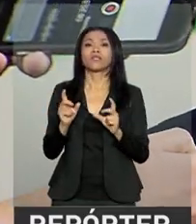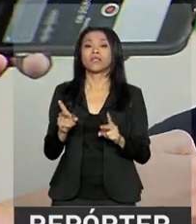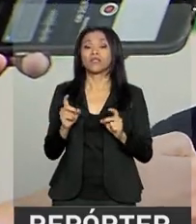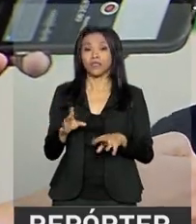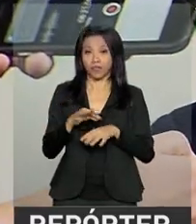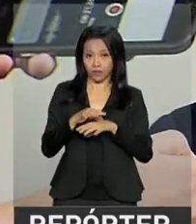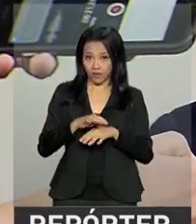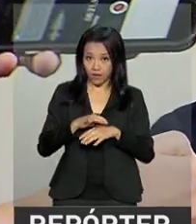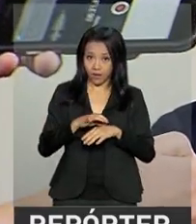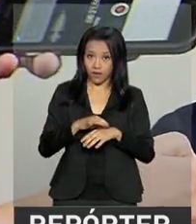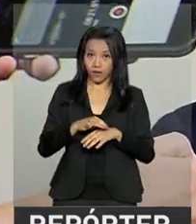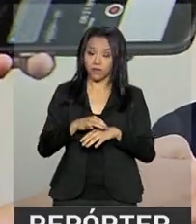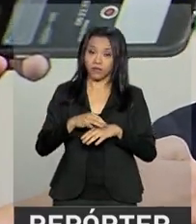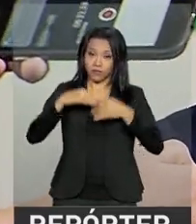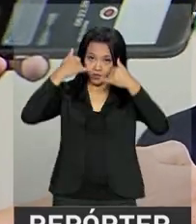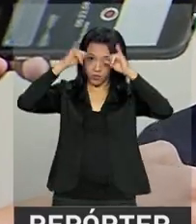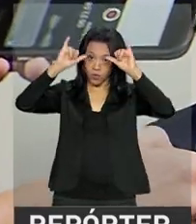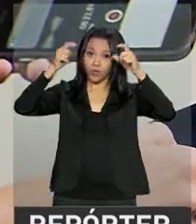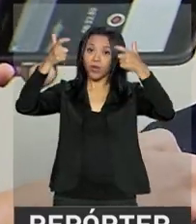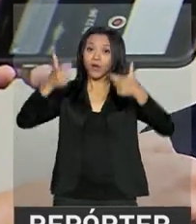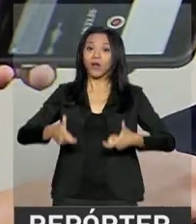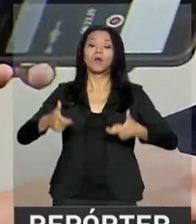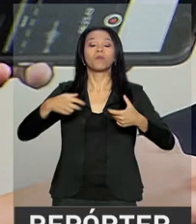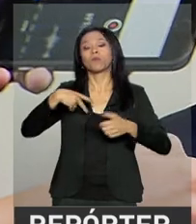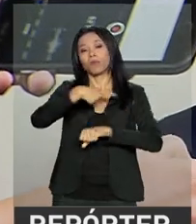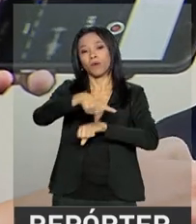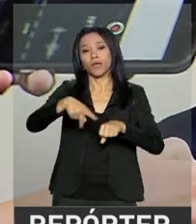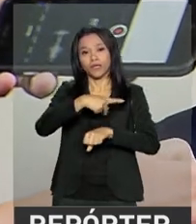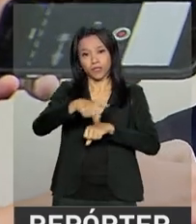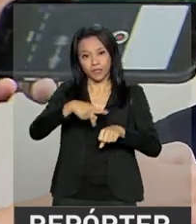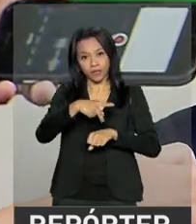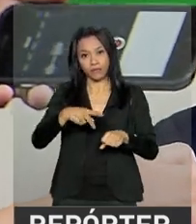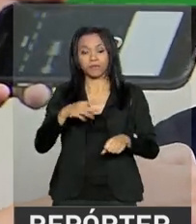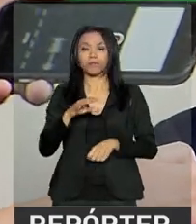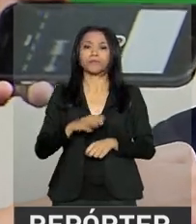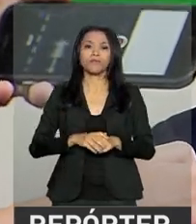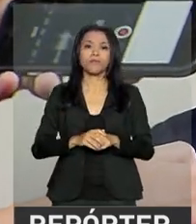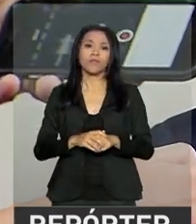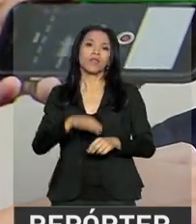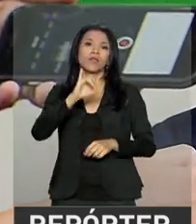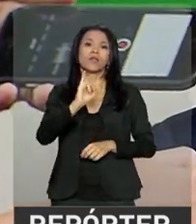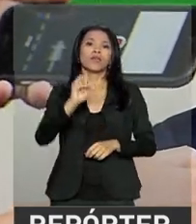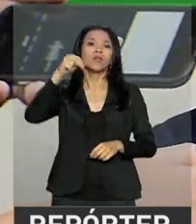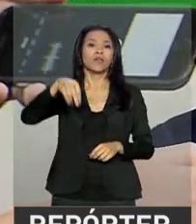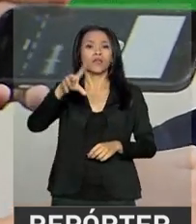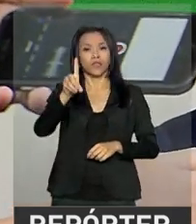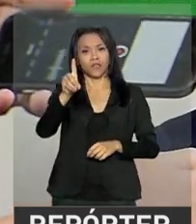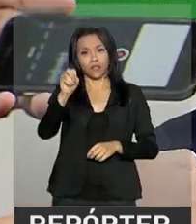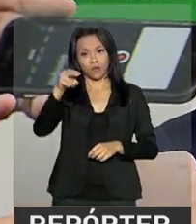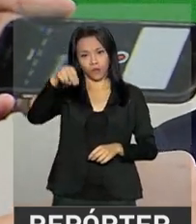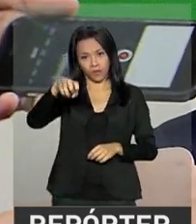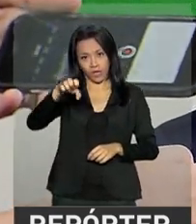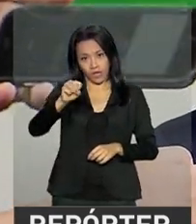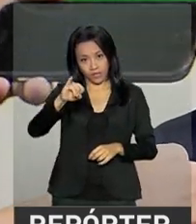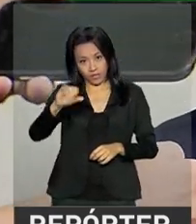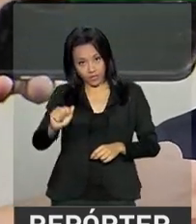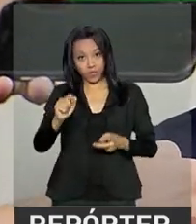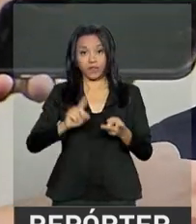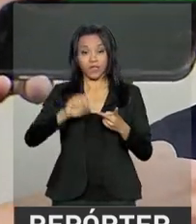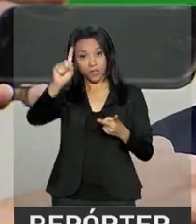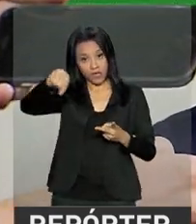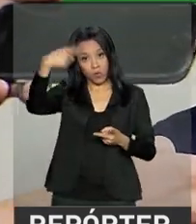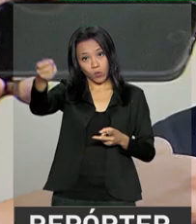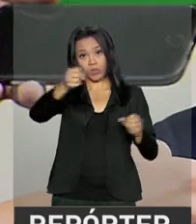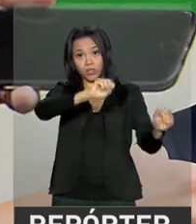pra indonésia praticamente aberto o mercado estamos com o mercado também finalizando essa semana que